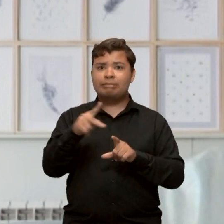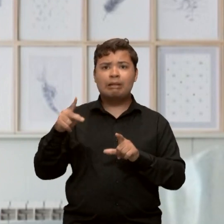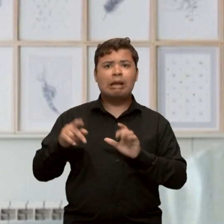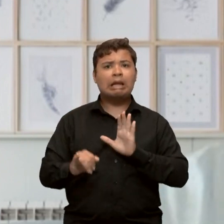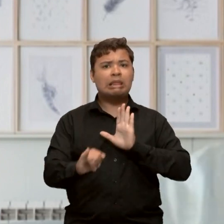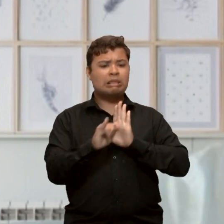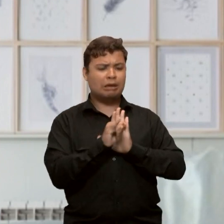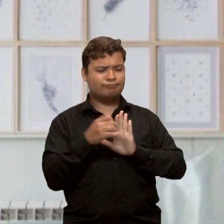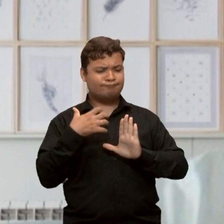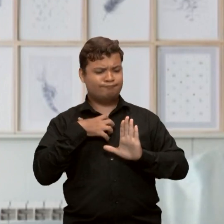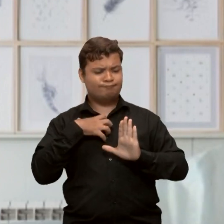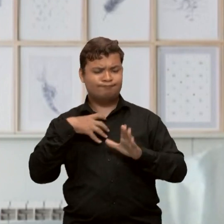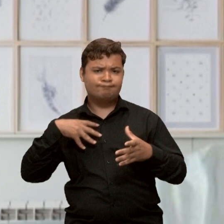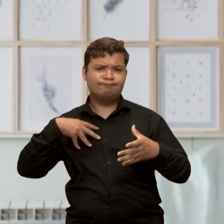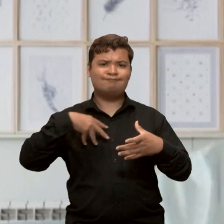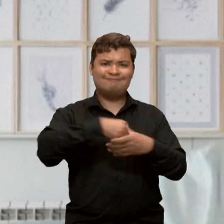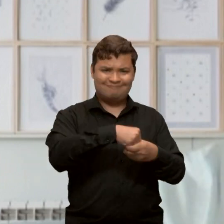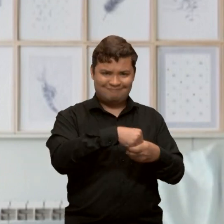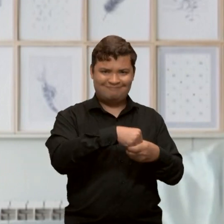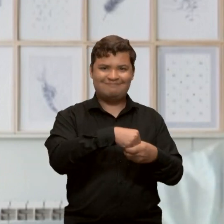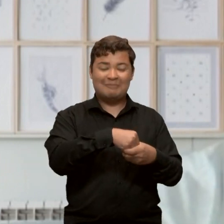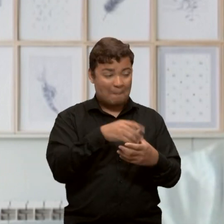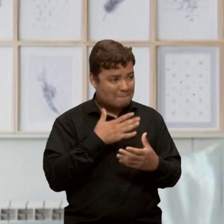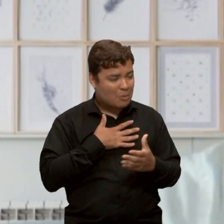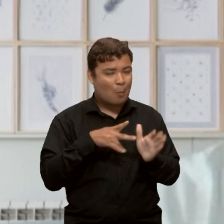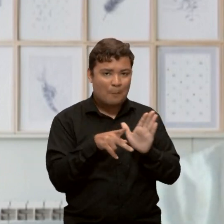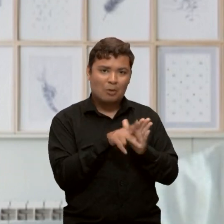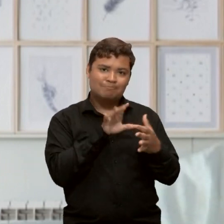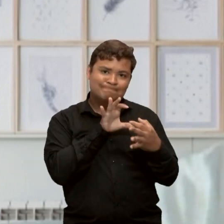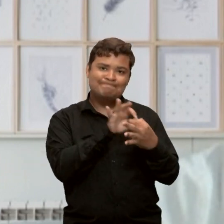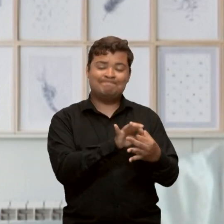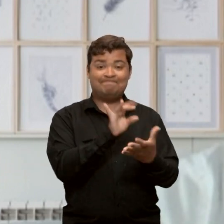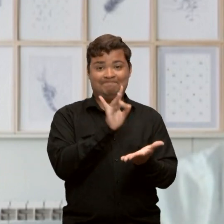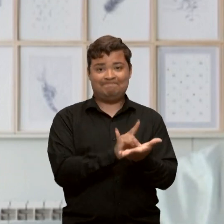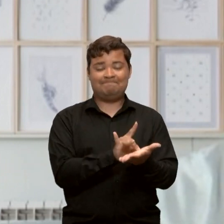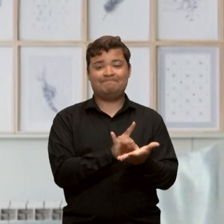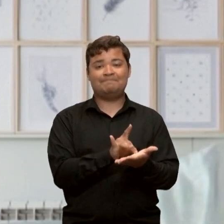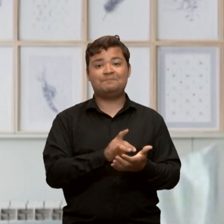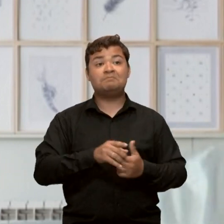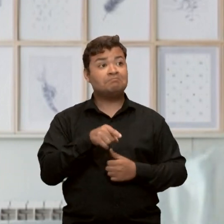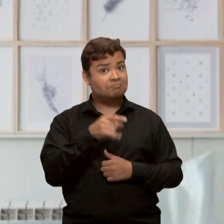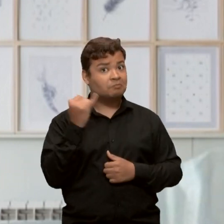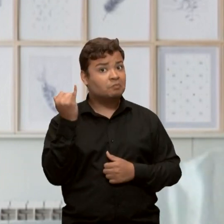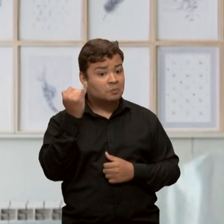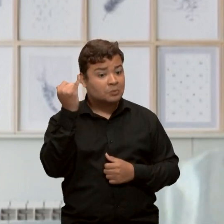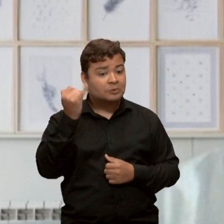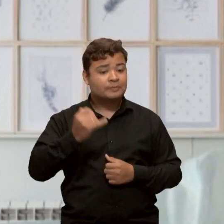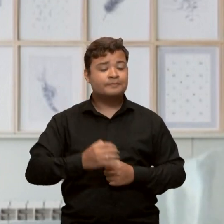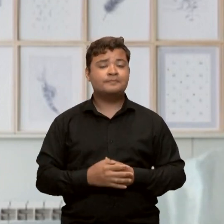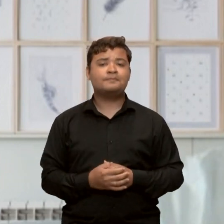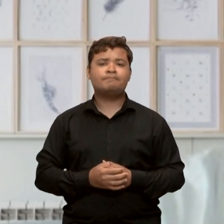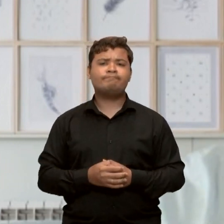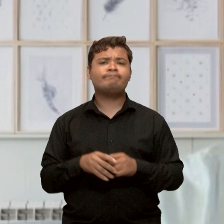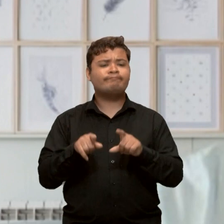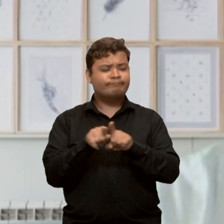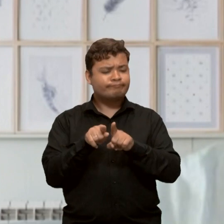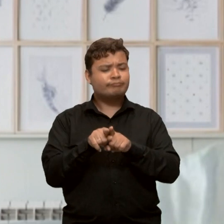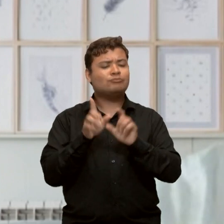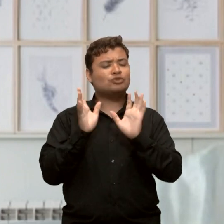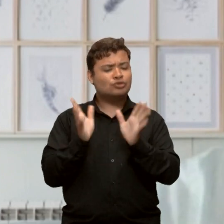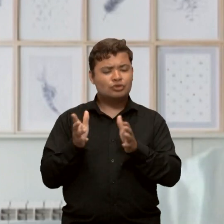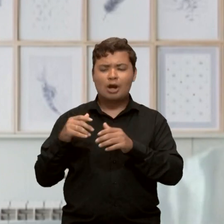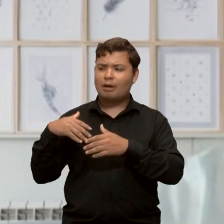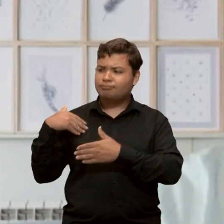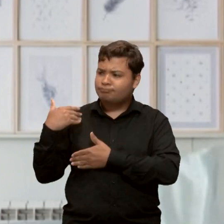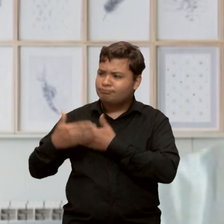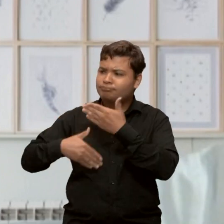seus pertencimentos, a criação de vínculos, né? Então, isso é uma coisa importante. Tivemos muitas alterações, né?